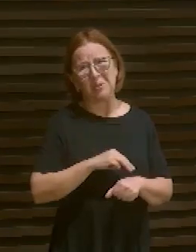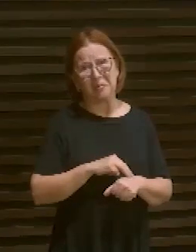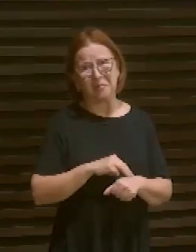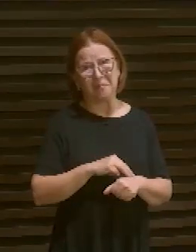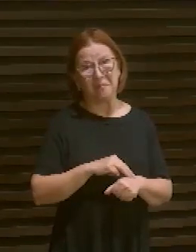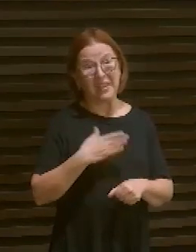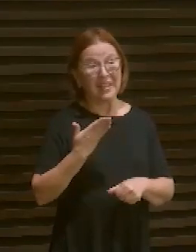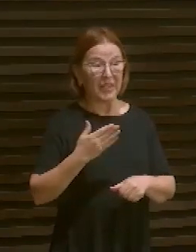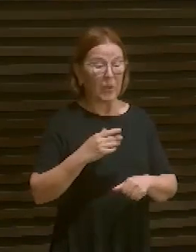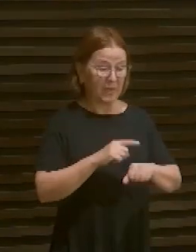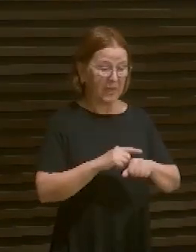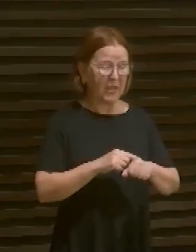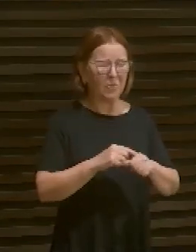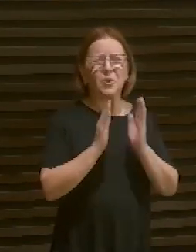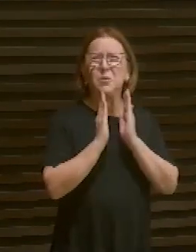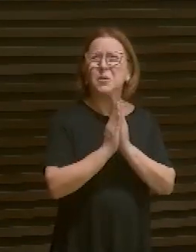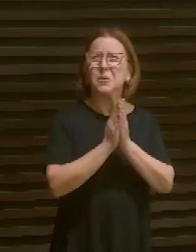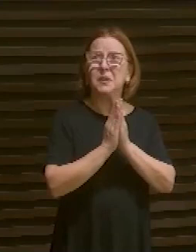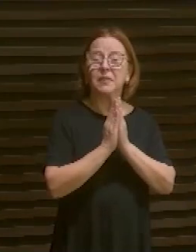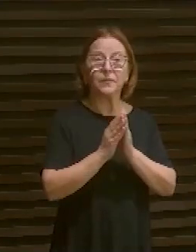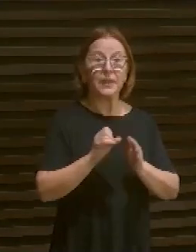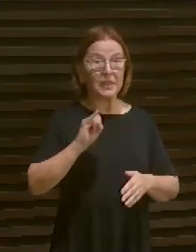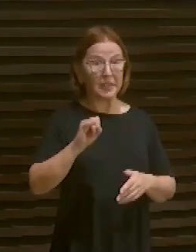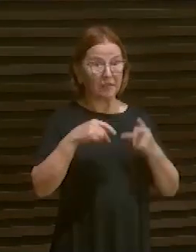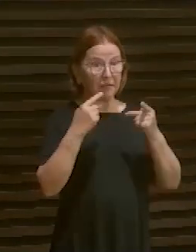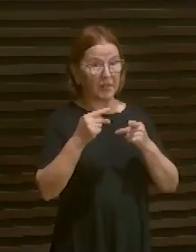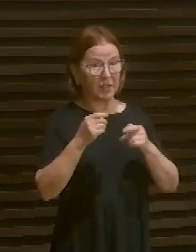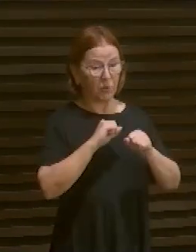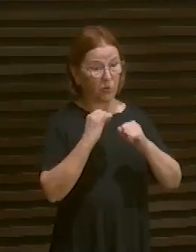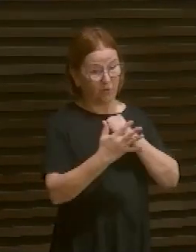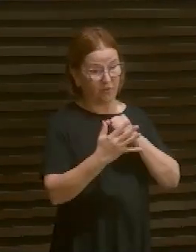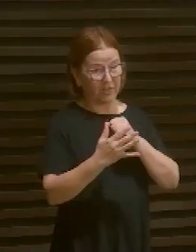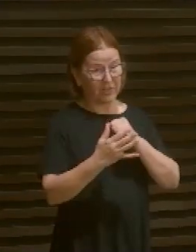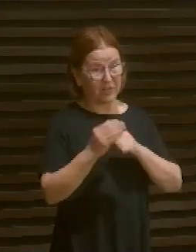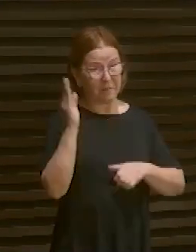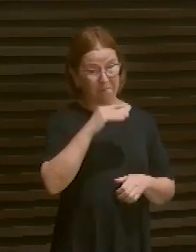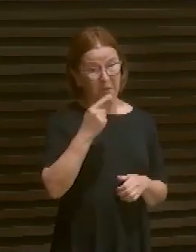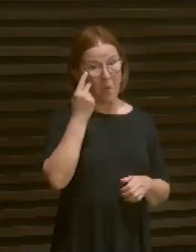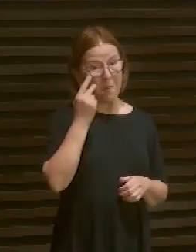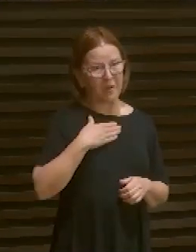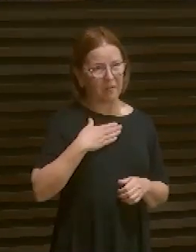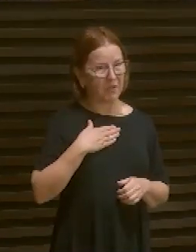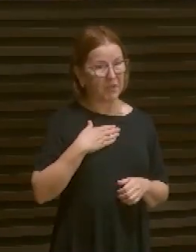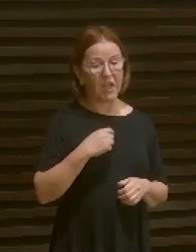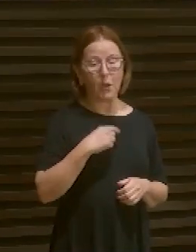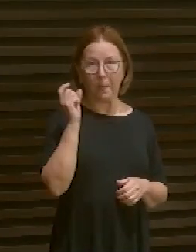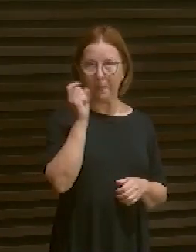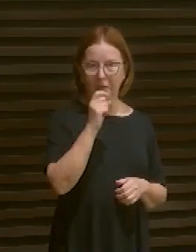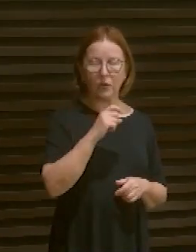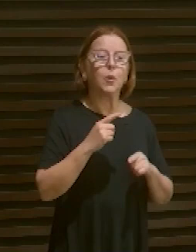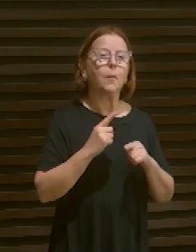Se eu disser que o Covid foi mal para mim, eu estou mentindo, porque ele primeiro me mostrou a